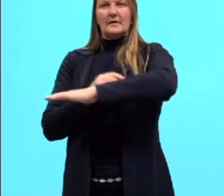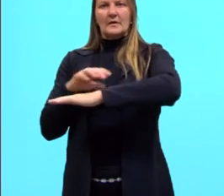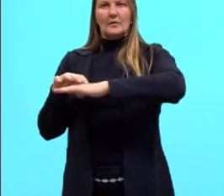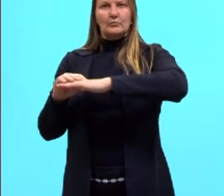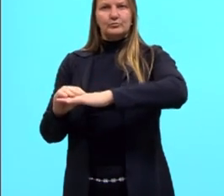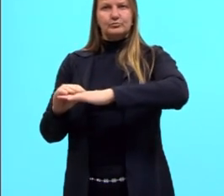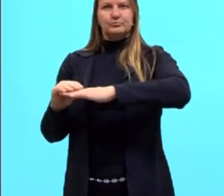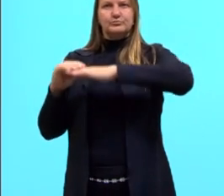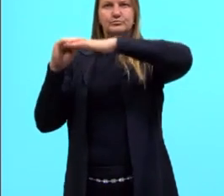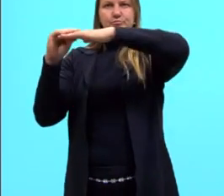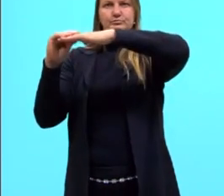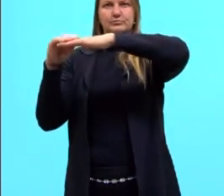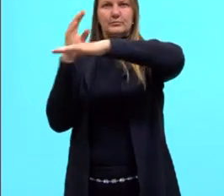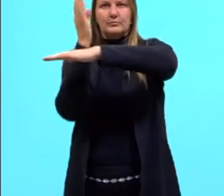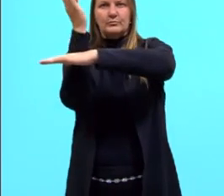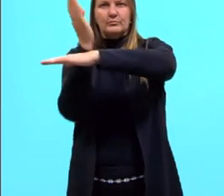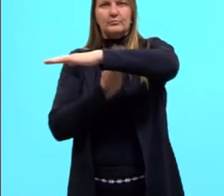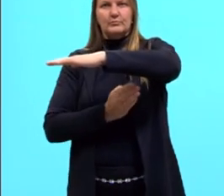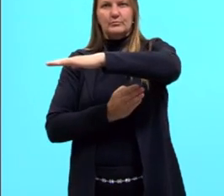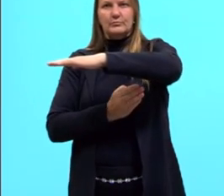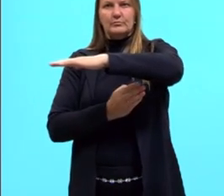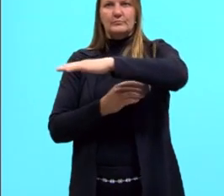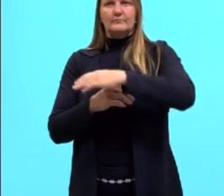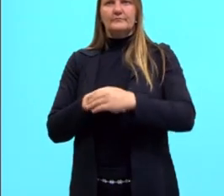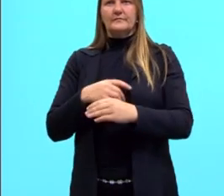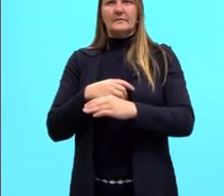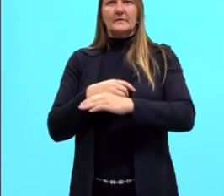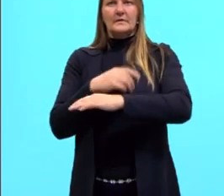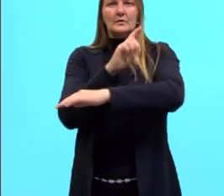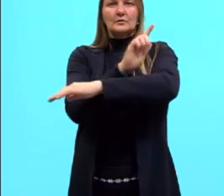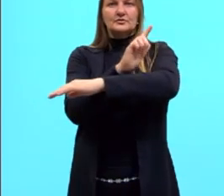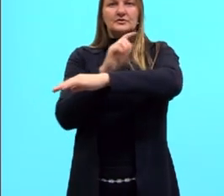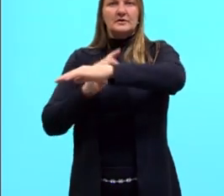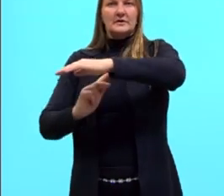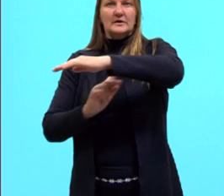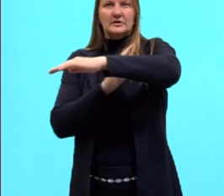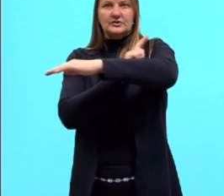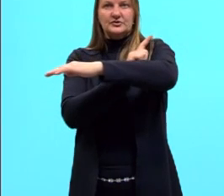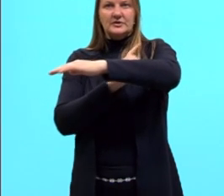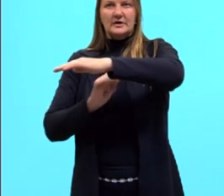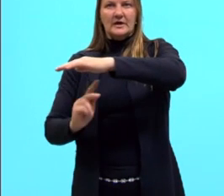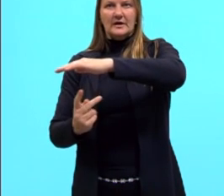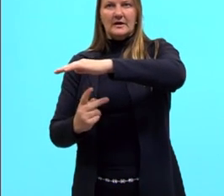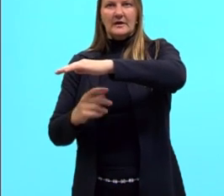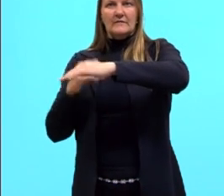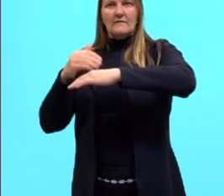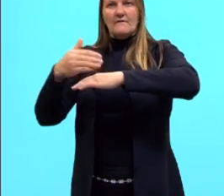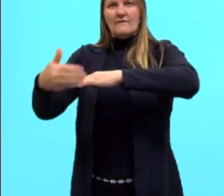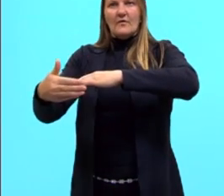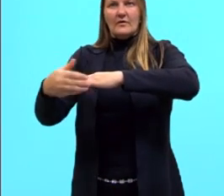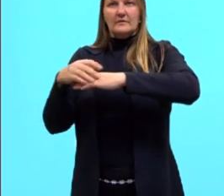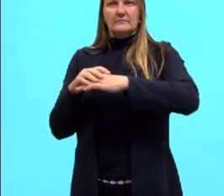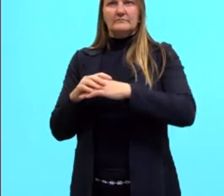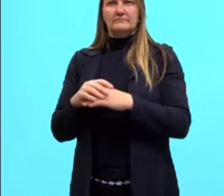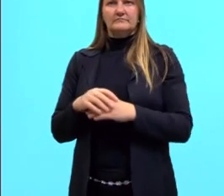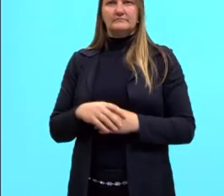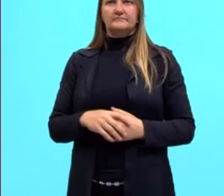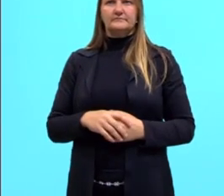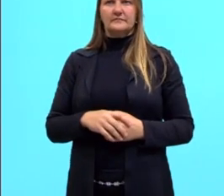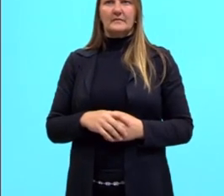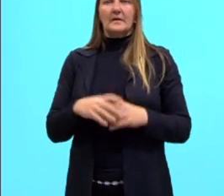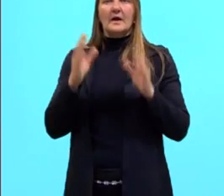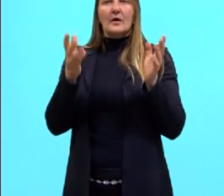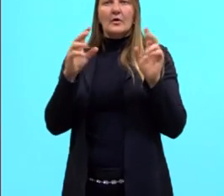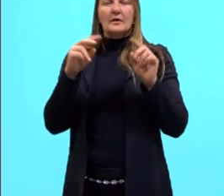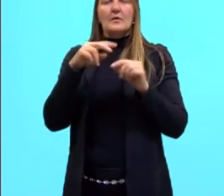eles são externos assim como o jejum H são externos Observe vem